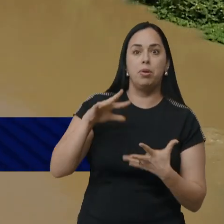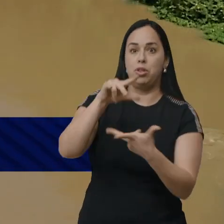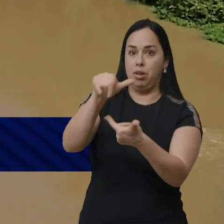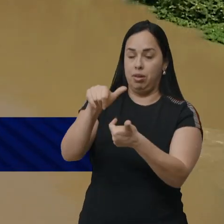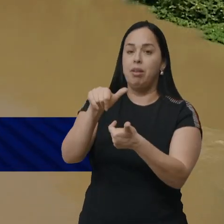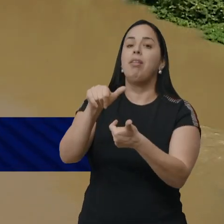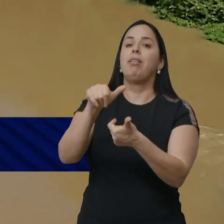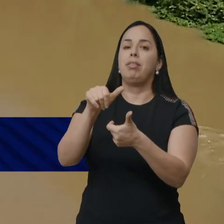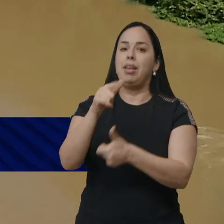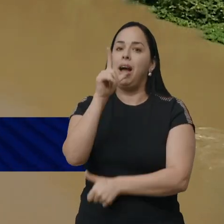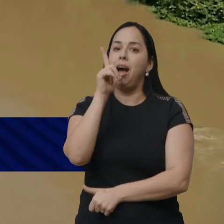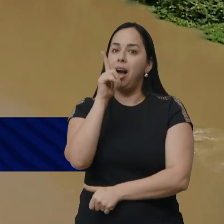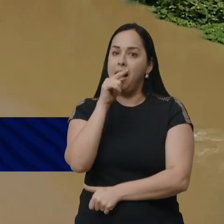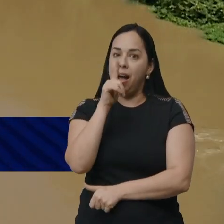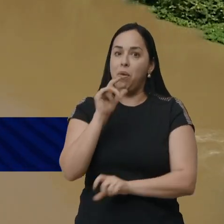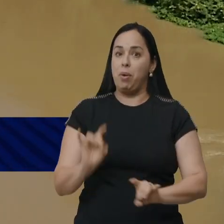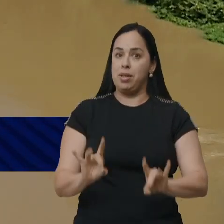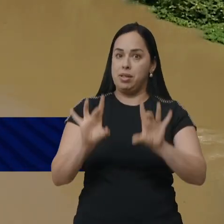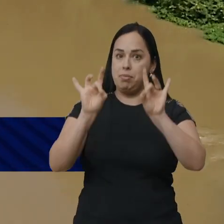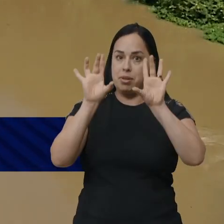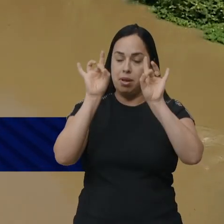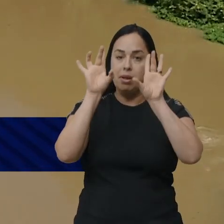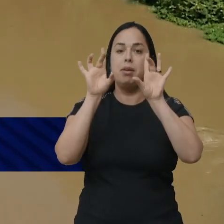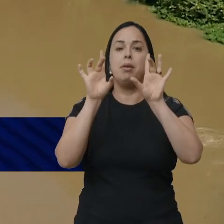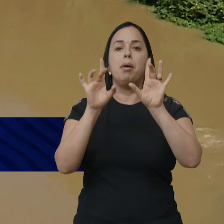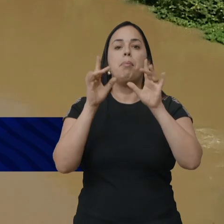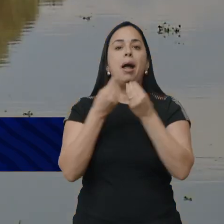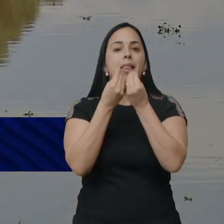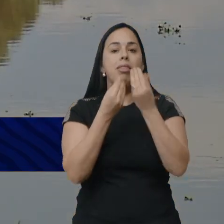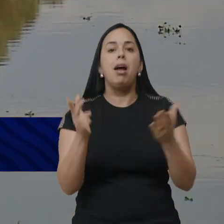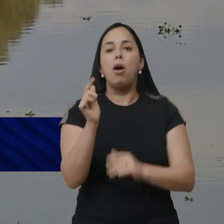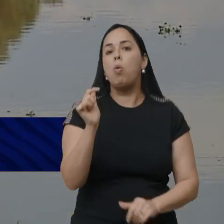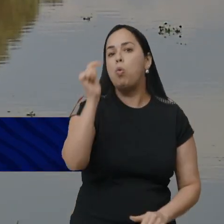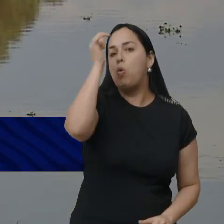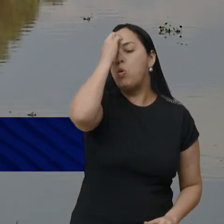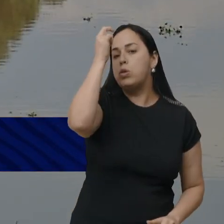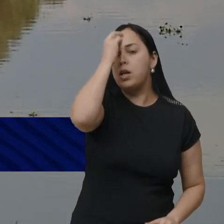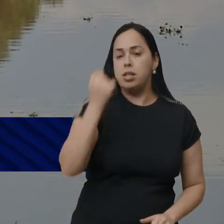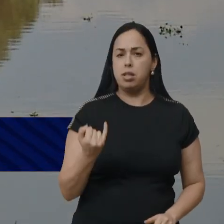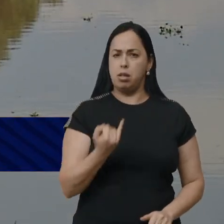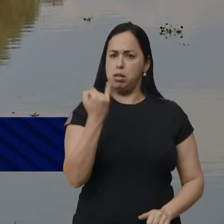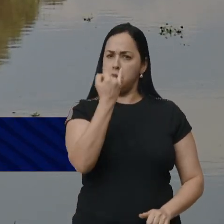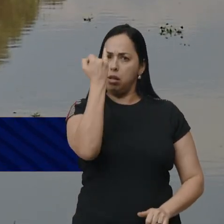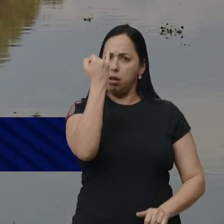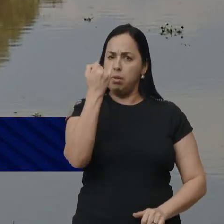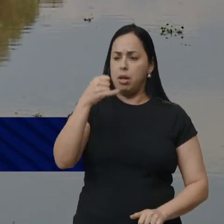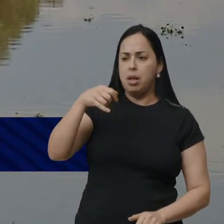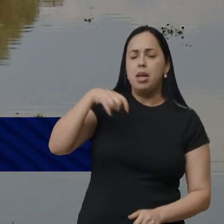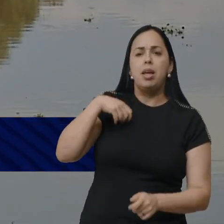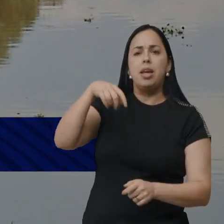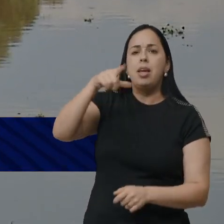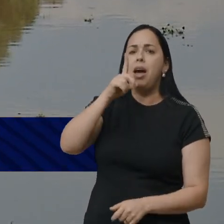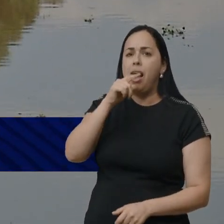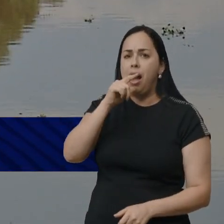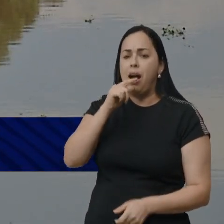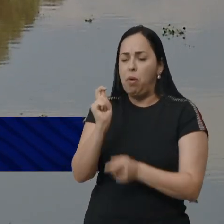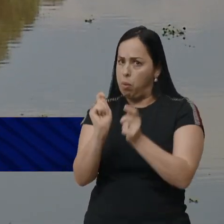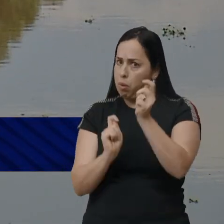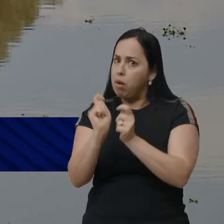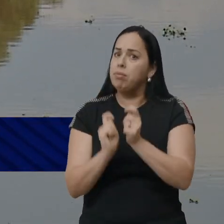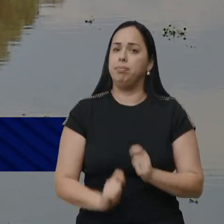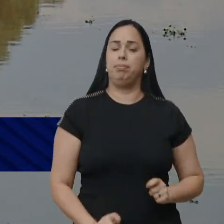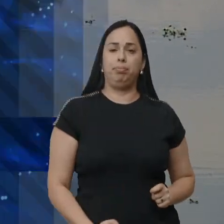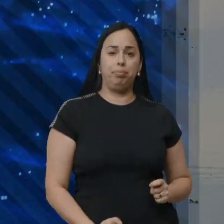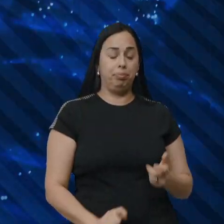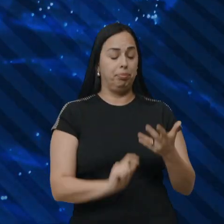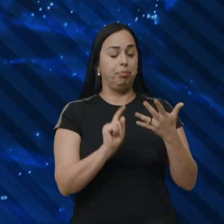Água. Data foi criada pela Organização das Nações Unidas para conscientizar sobre a importância de uma gestão sustentável dos